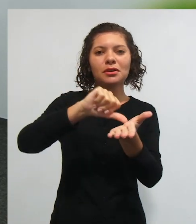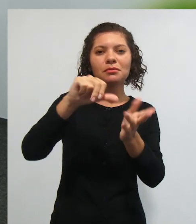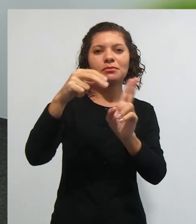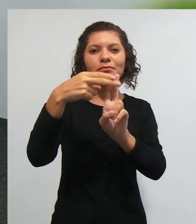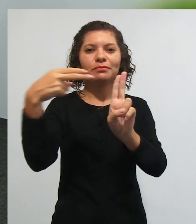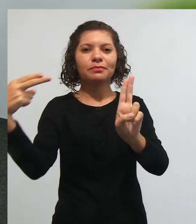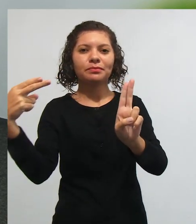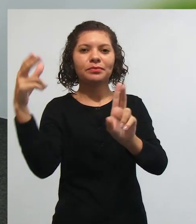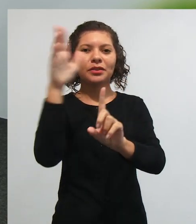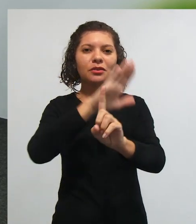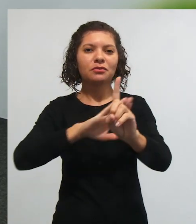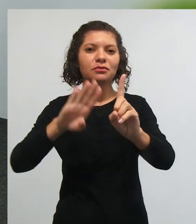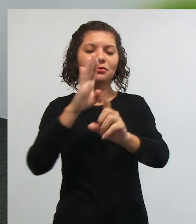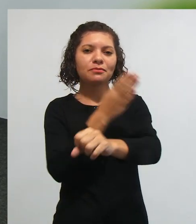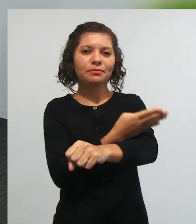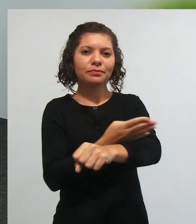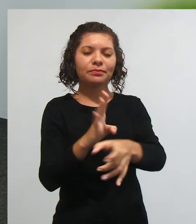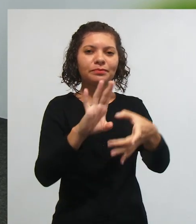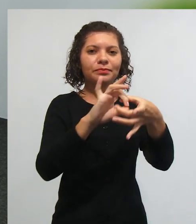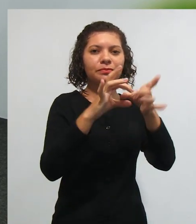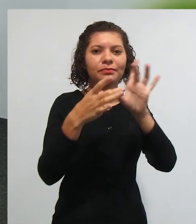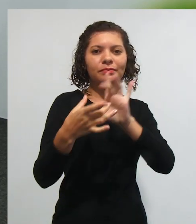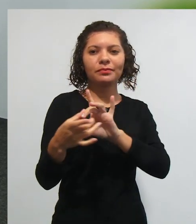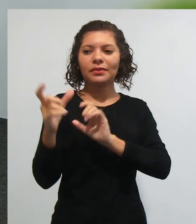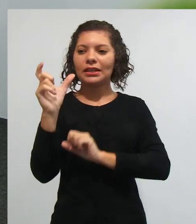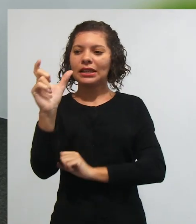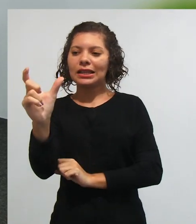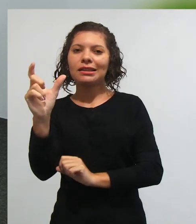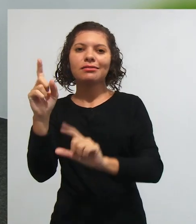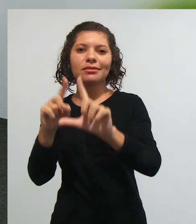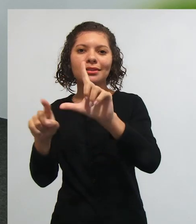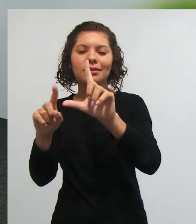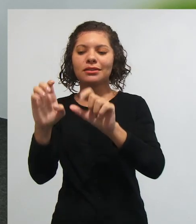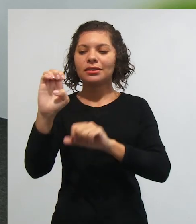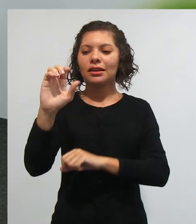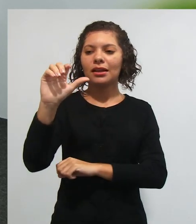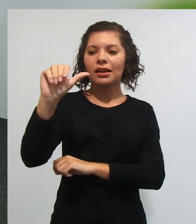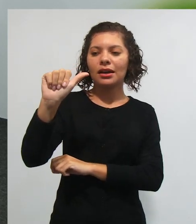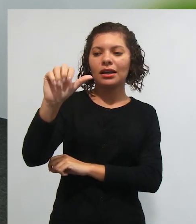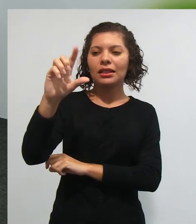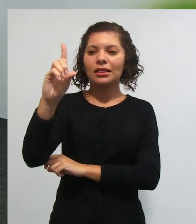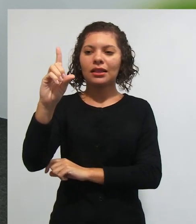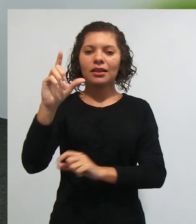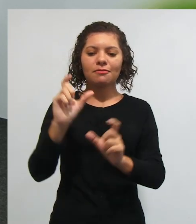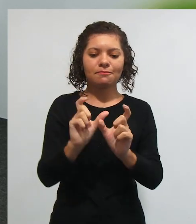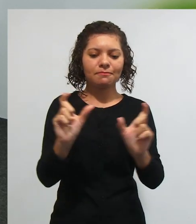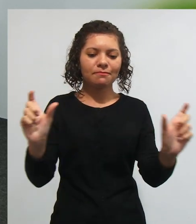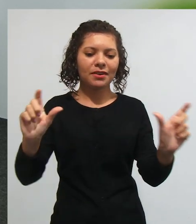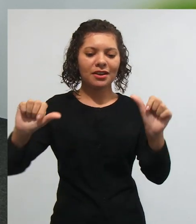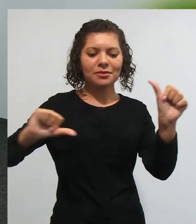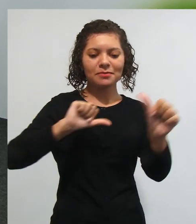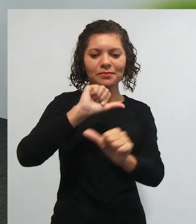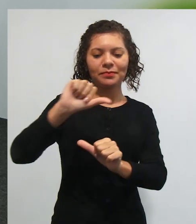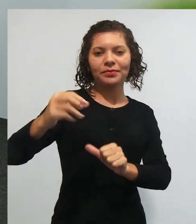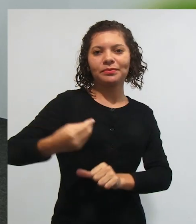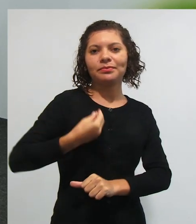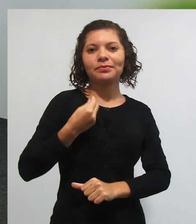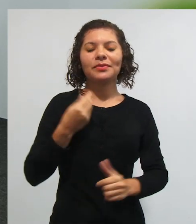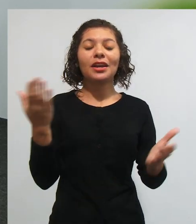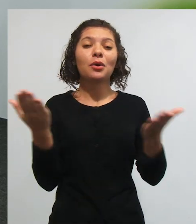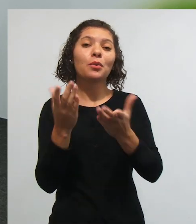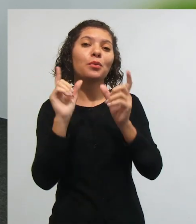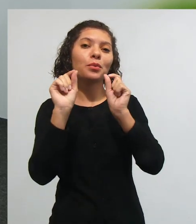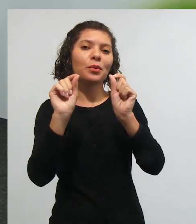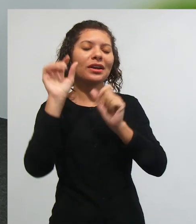interligados ao lado temos letras grandes EAD com a frase mudando realidades eu vou fazer a minha